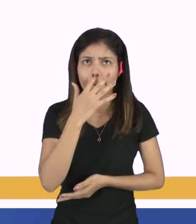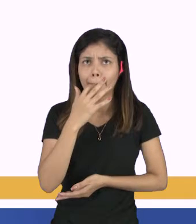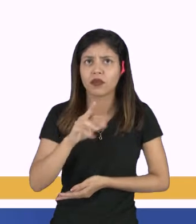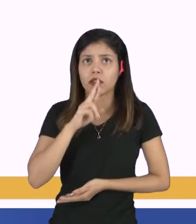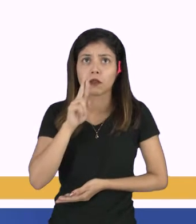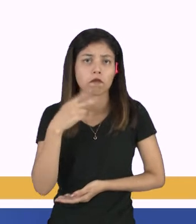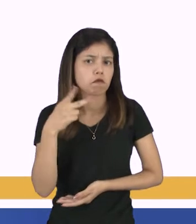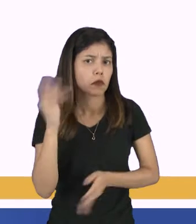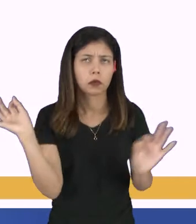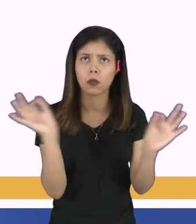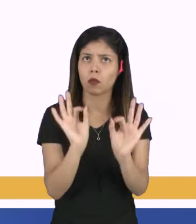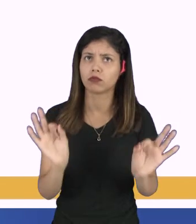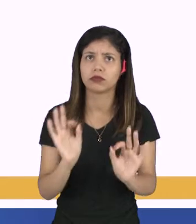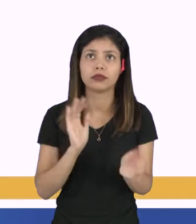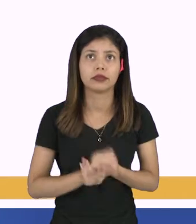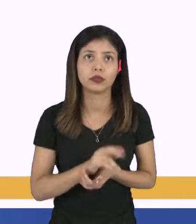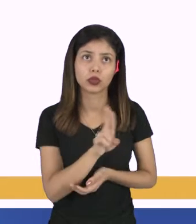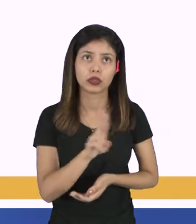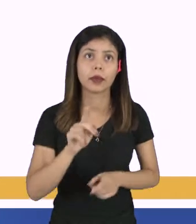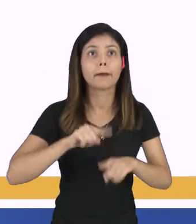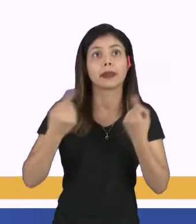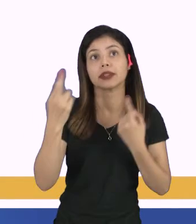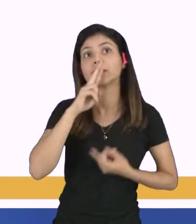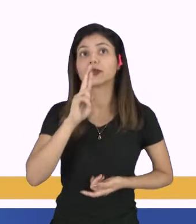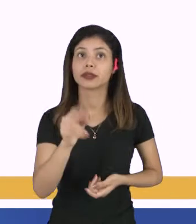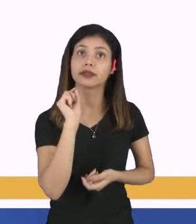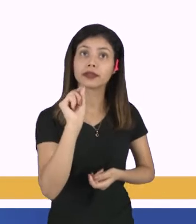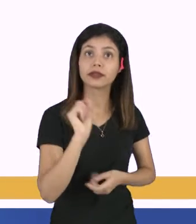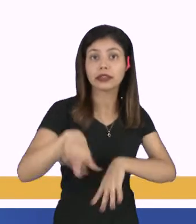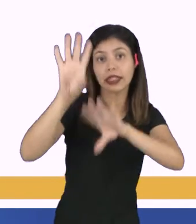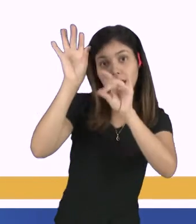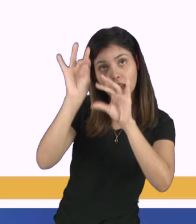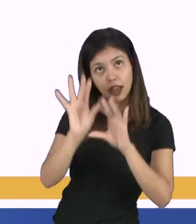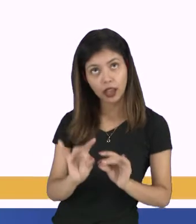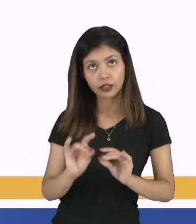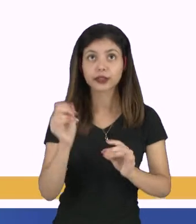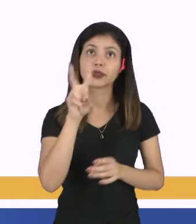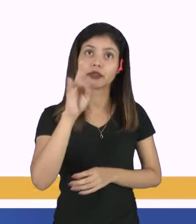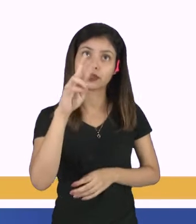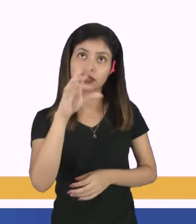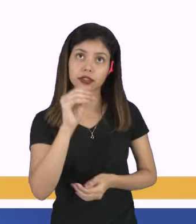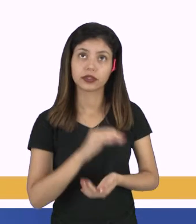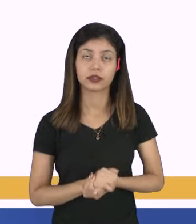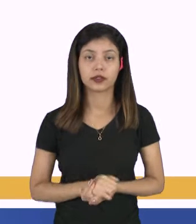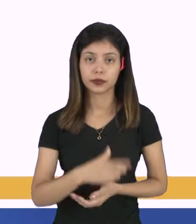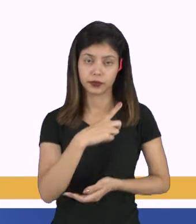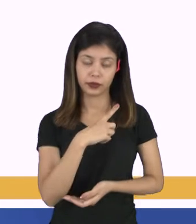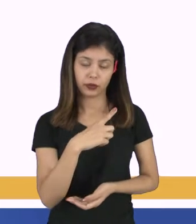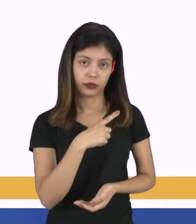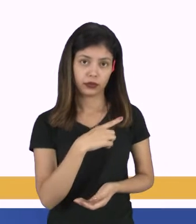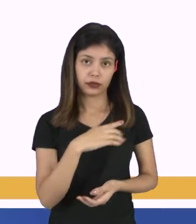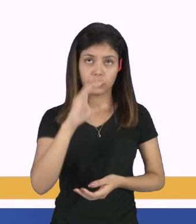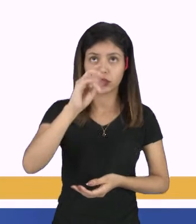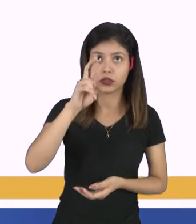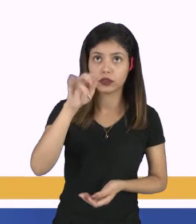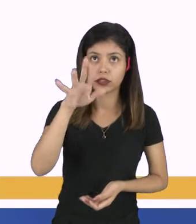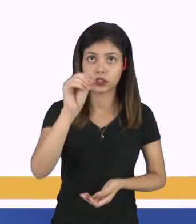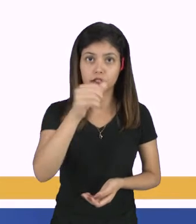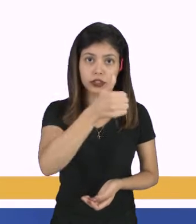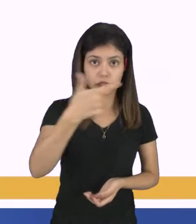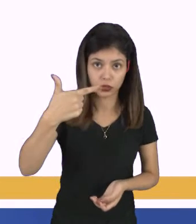Roberto não disse o nome do polígono, mas respondeu que em cada um dos vértices do polígono